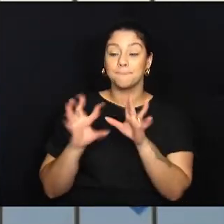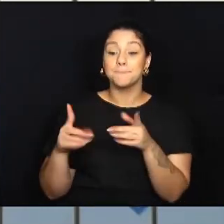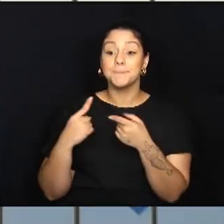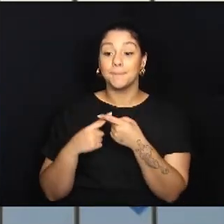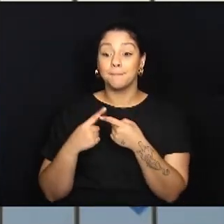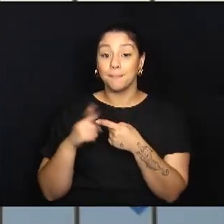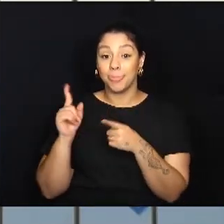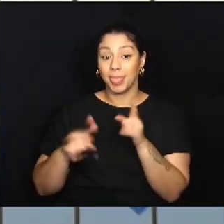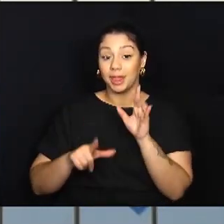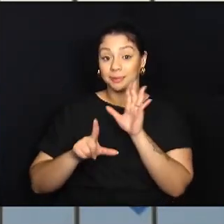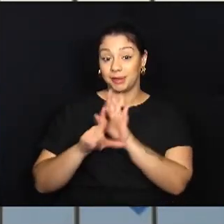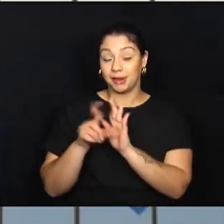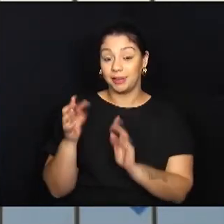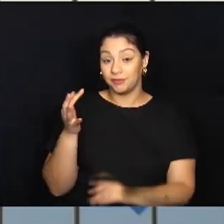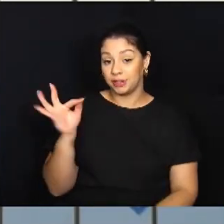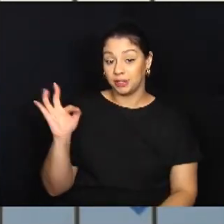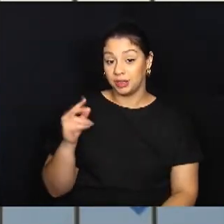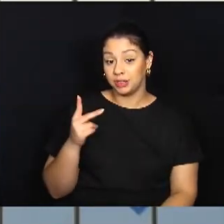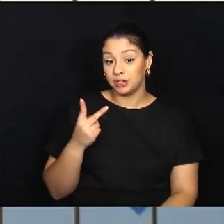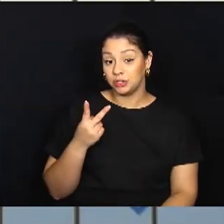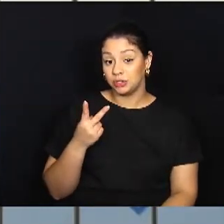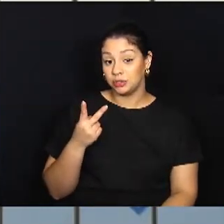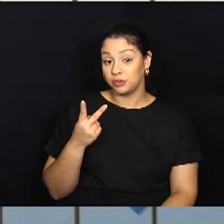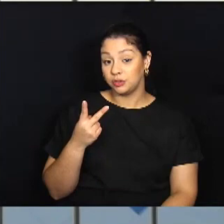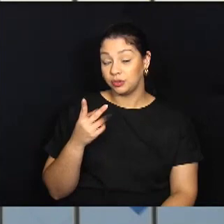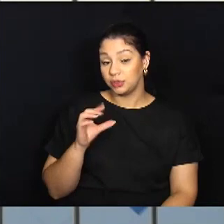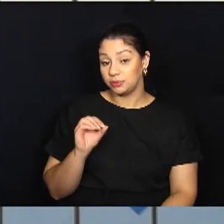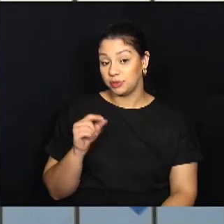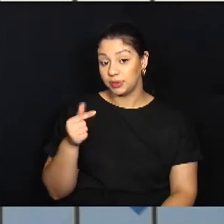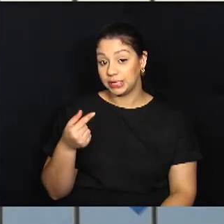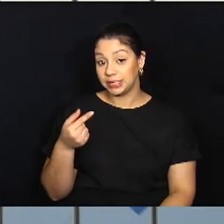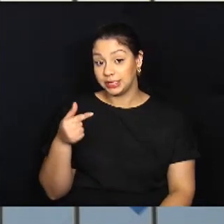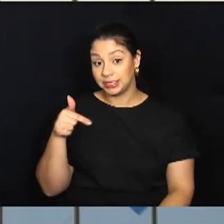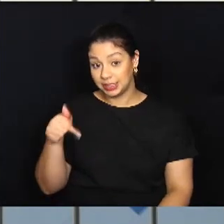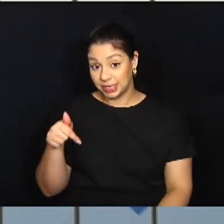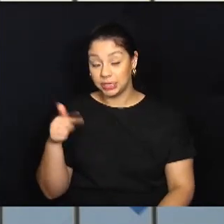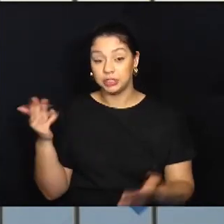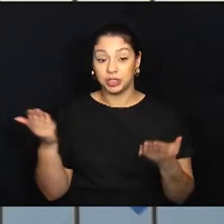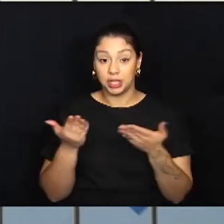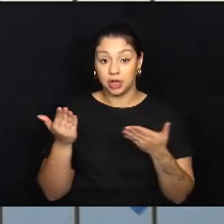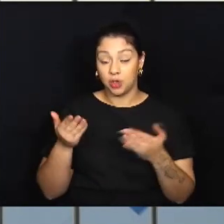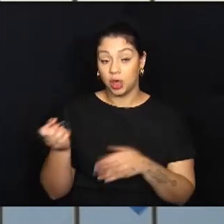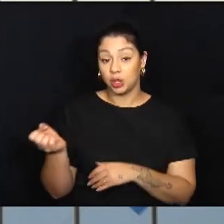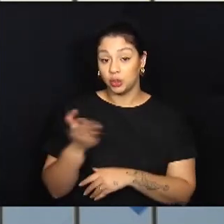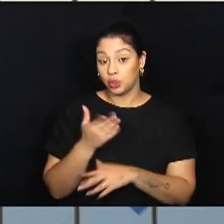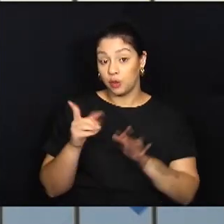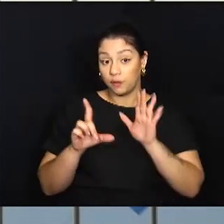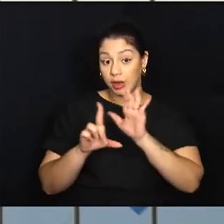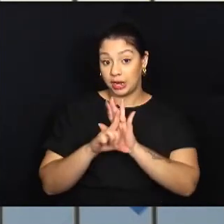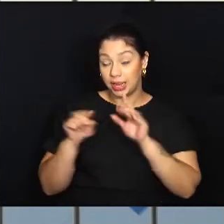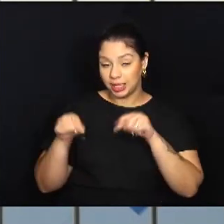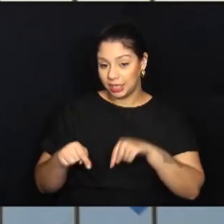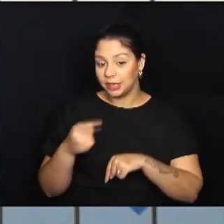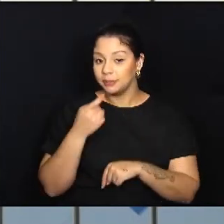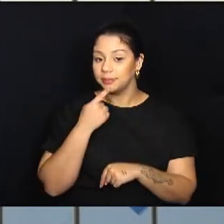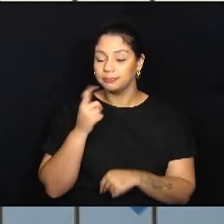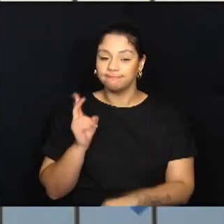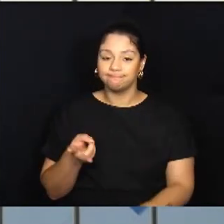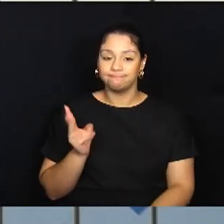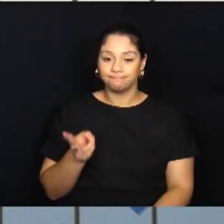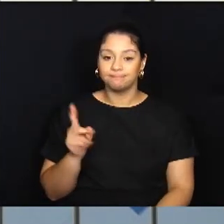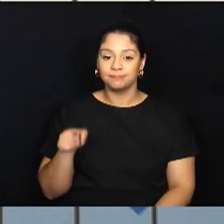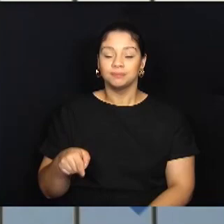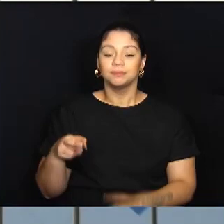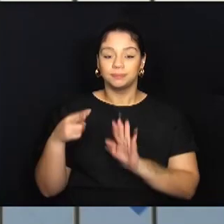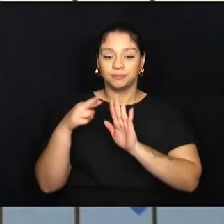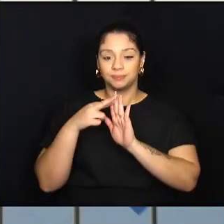uma lei federal de 2017 e que agora essa nova regulamentação aqui em Campinas segue essa